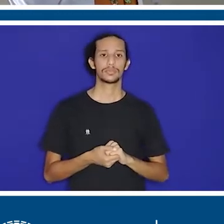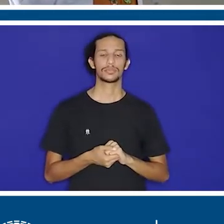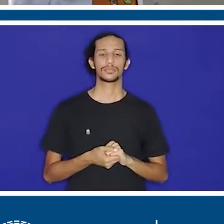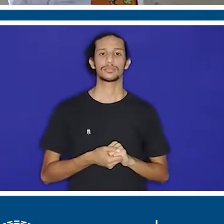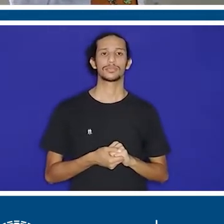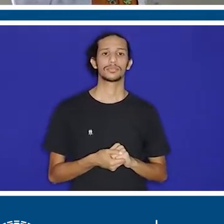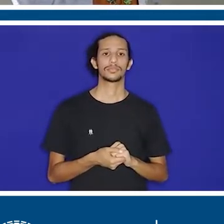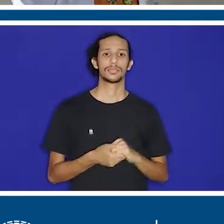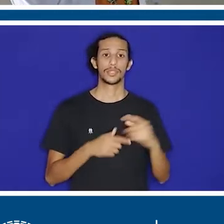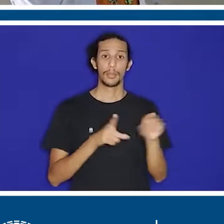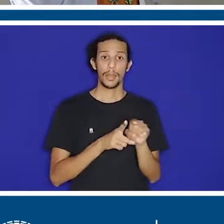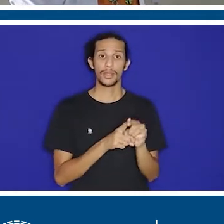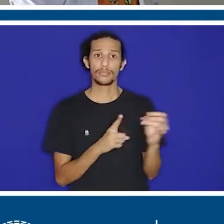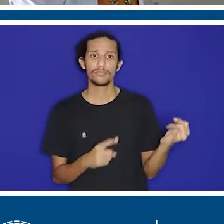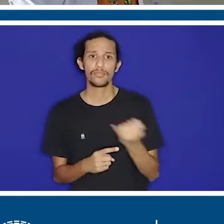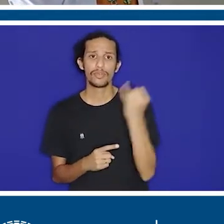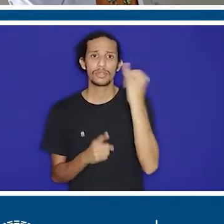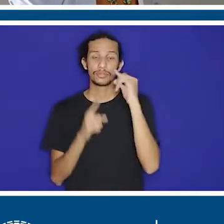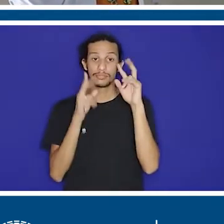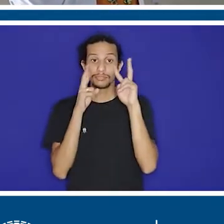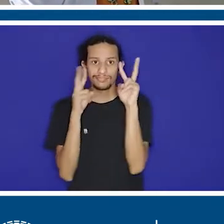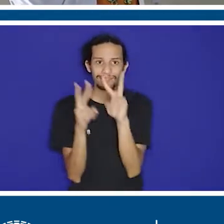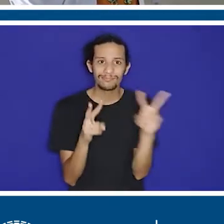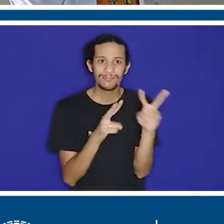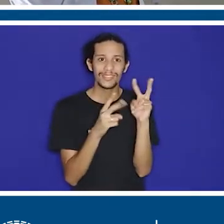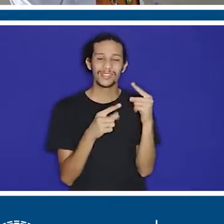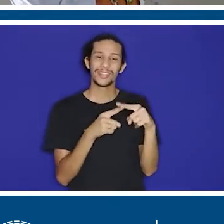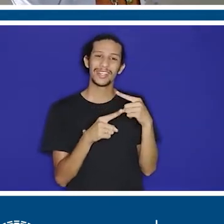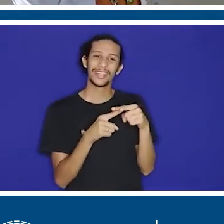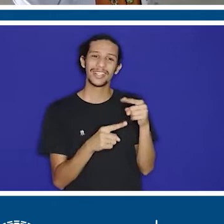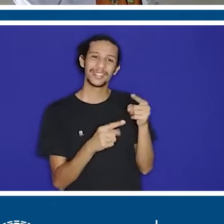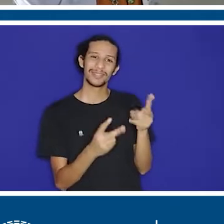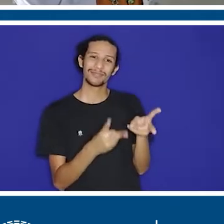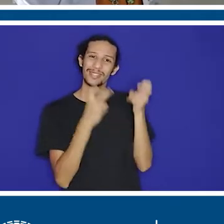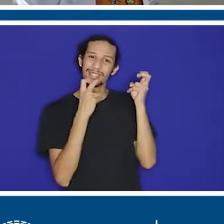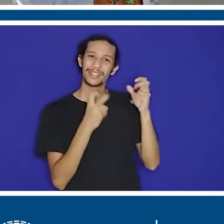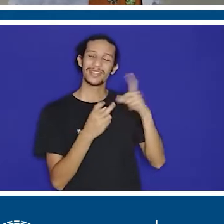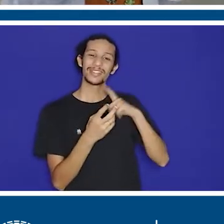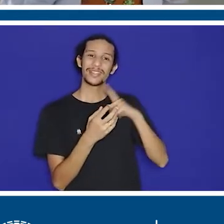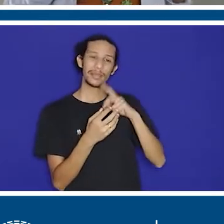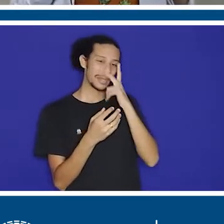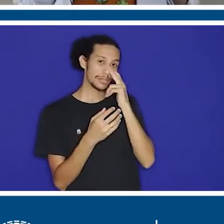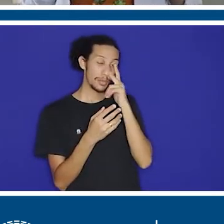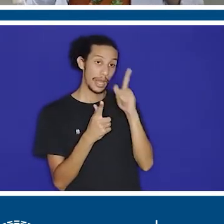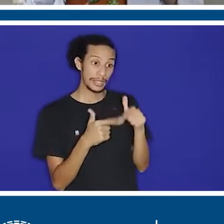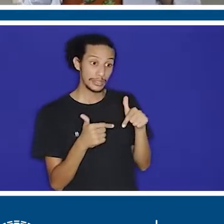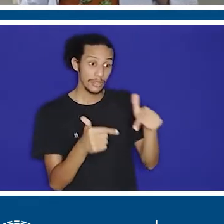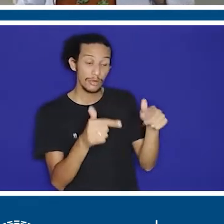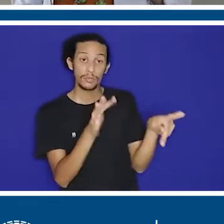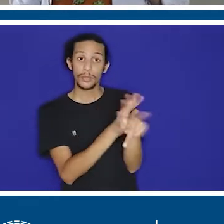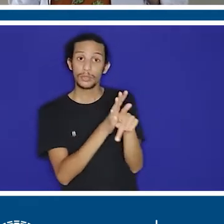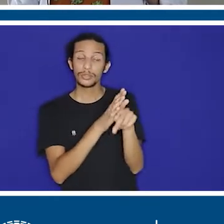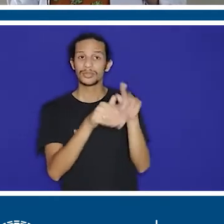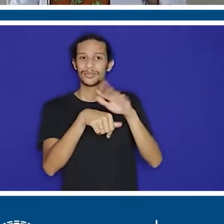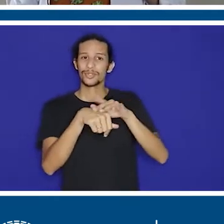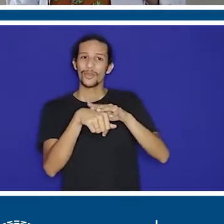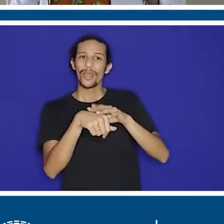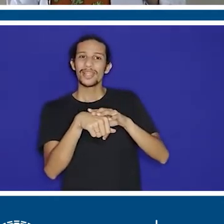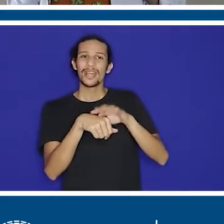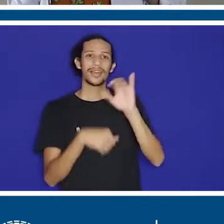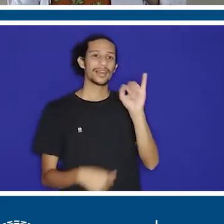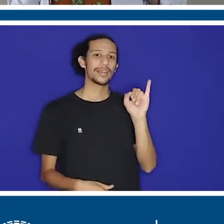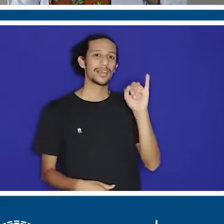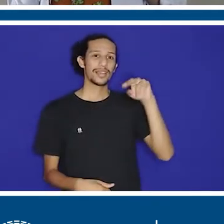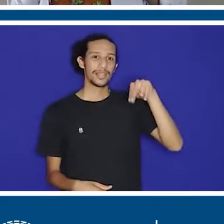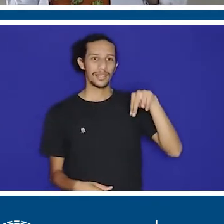Uma coisa importante que eu chamo a atenção, vocês veem ali que ele tem uma ação muito grande em doenças